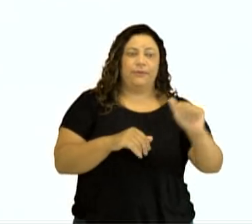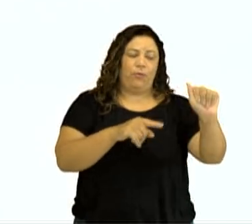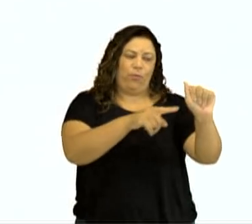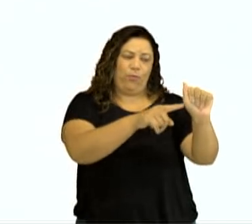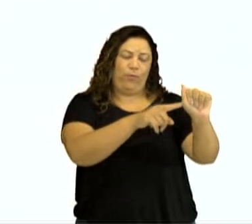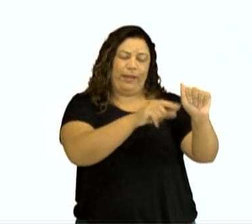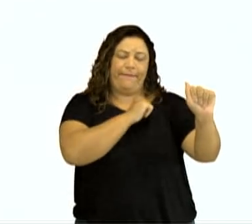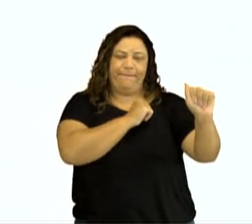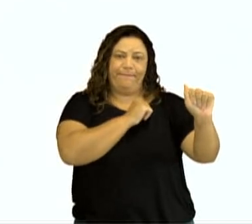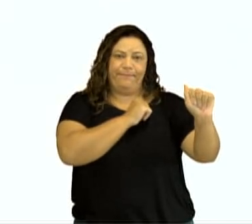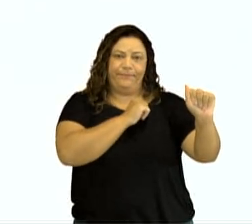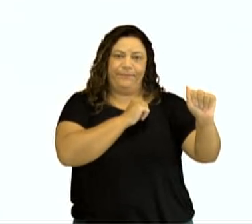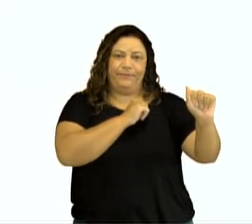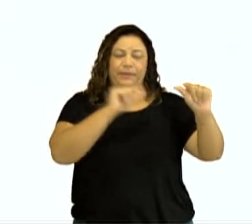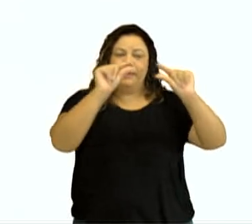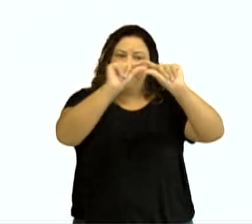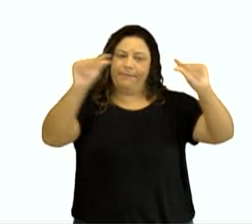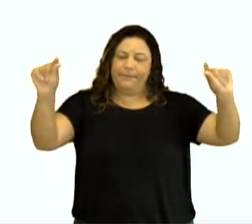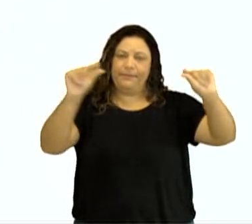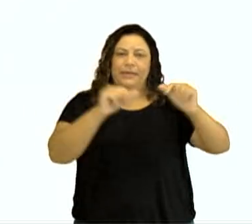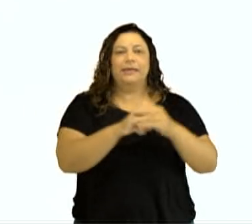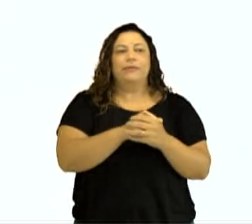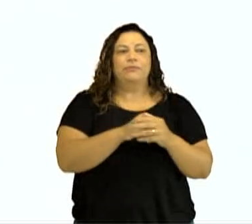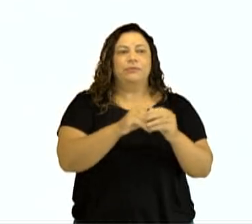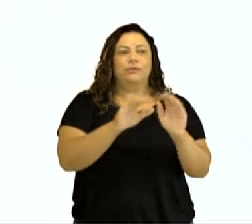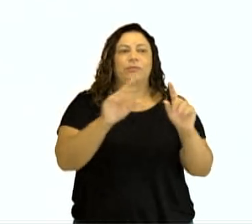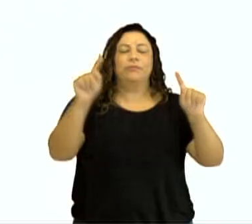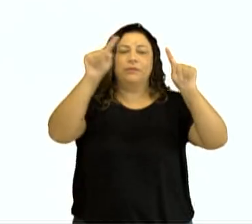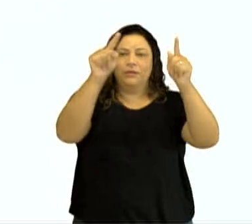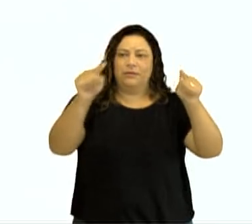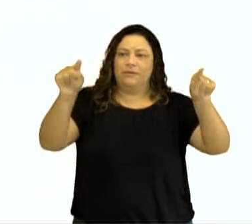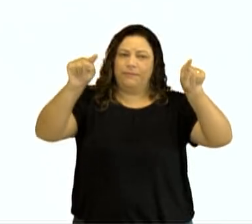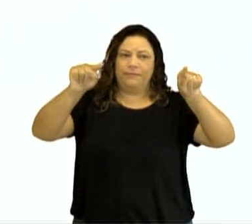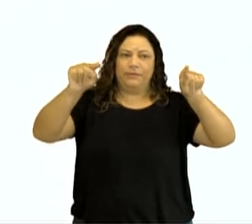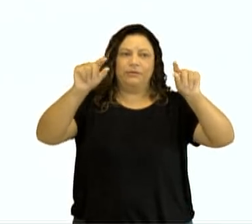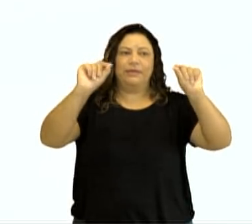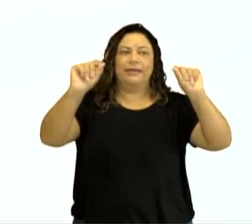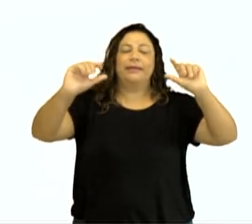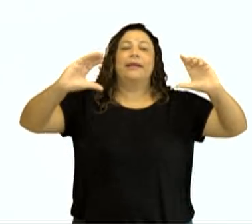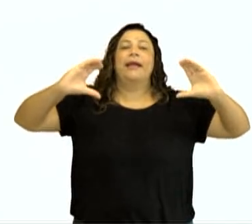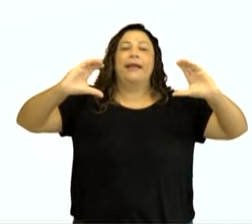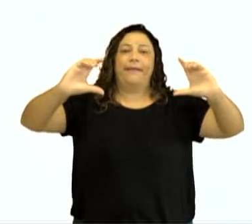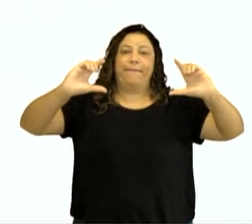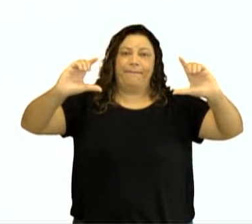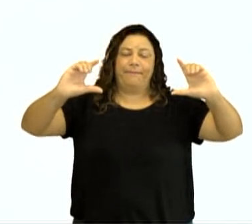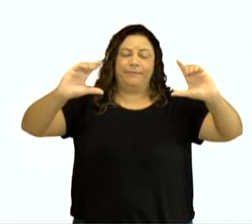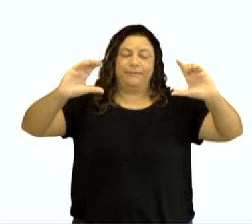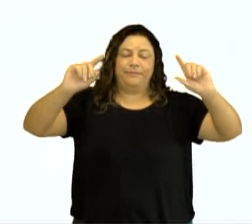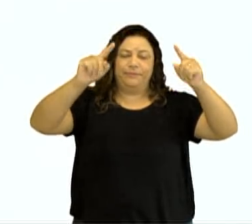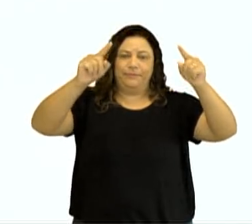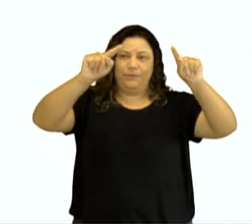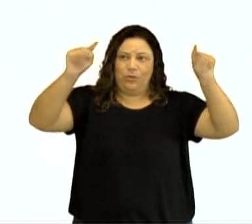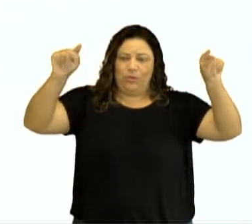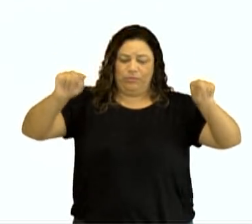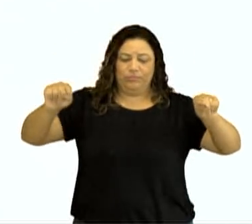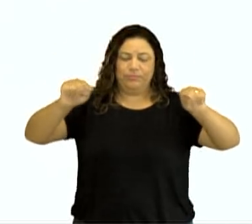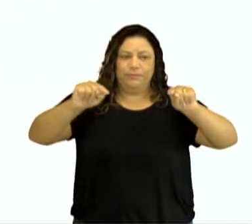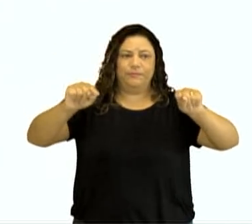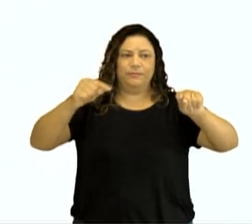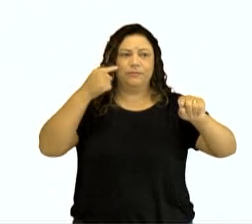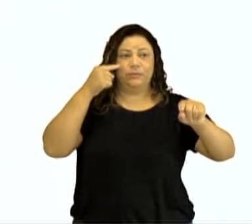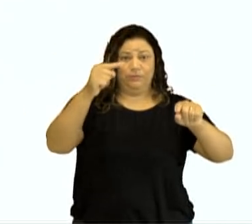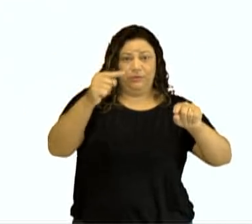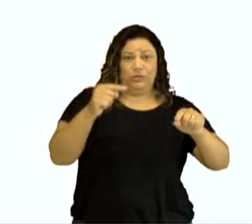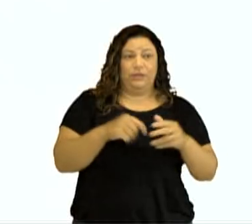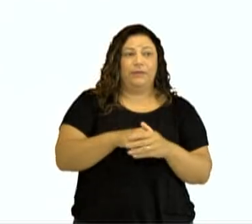vai na primeira reta, intervalo fechado em -3 até 5, também fechado, ou símbolo de